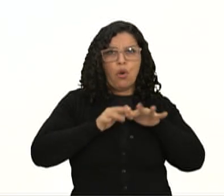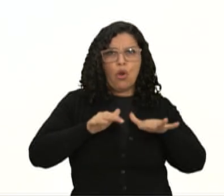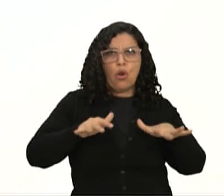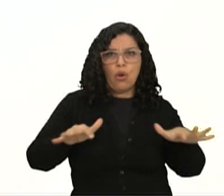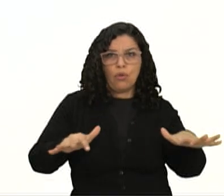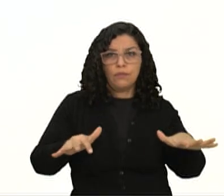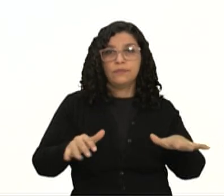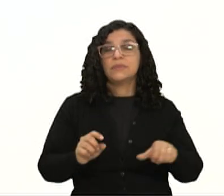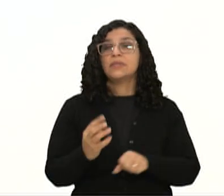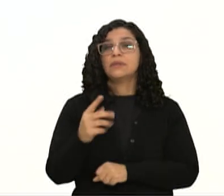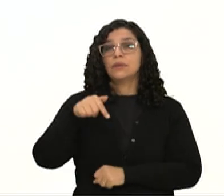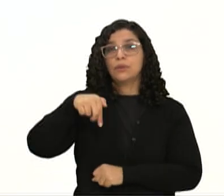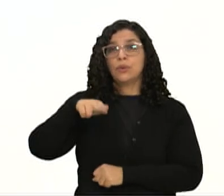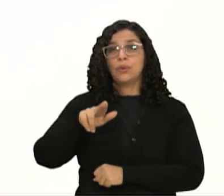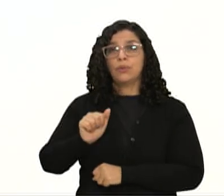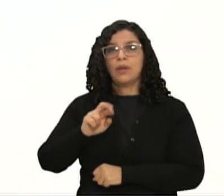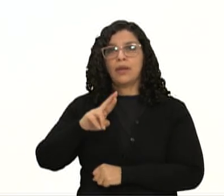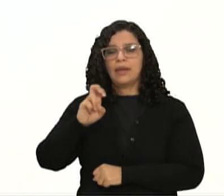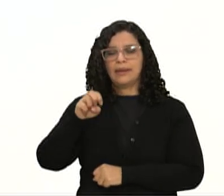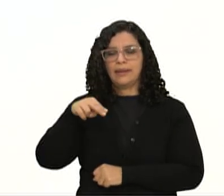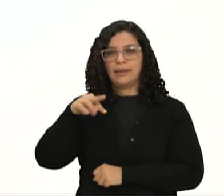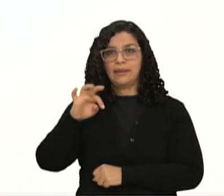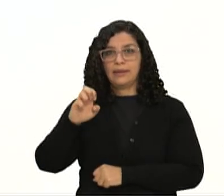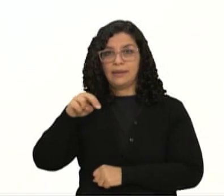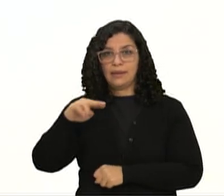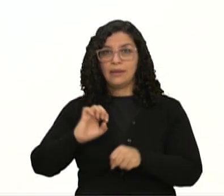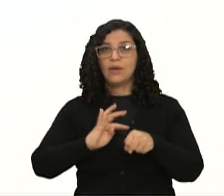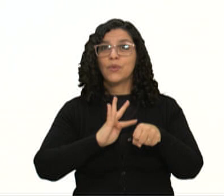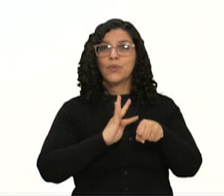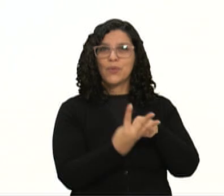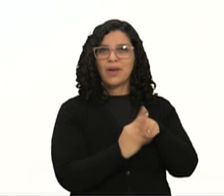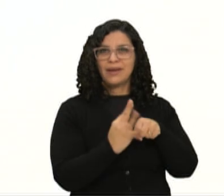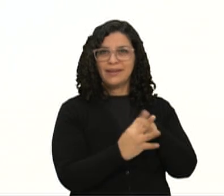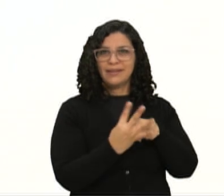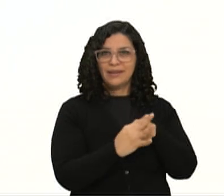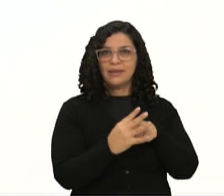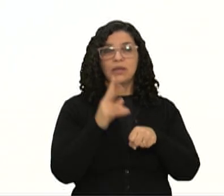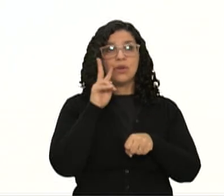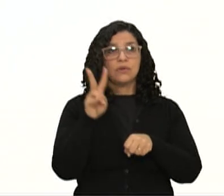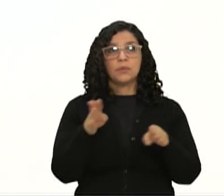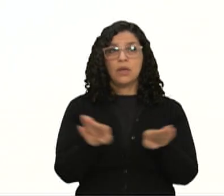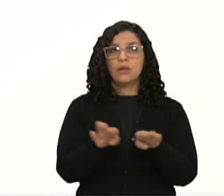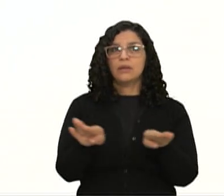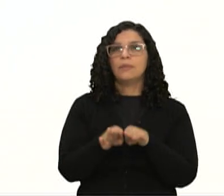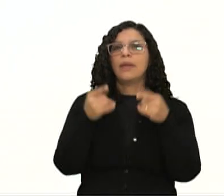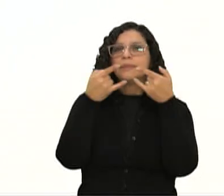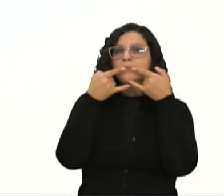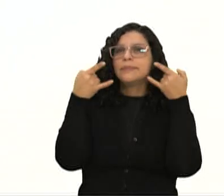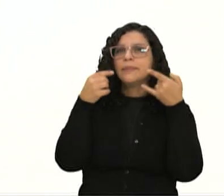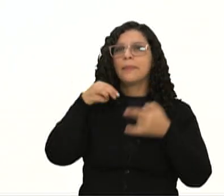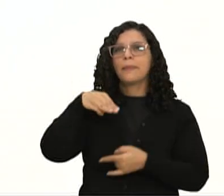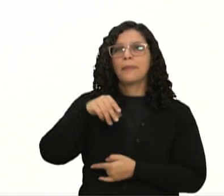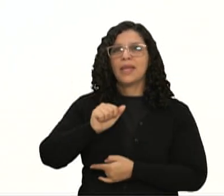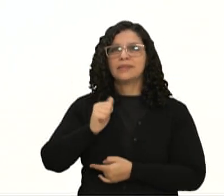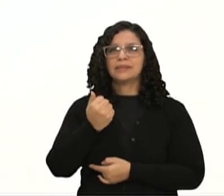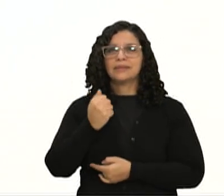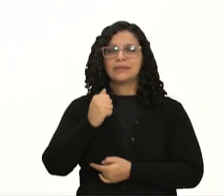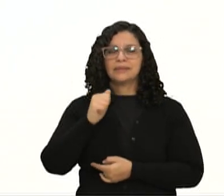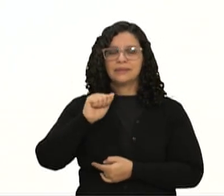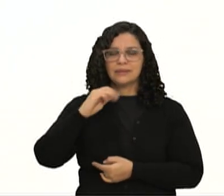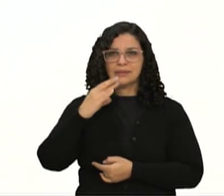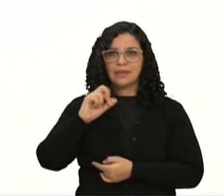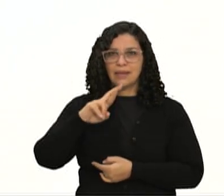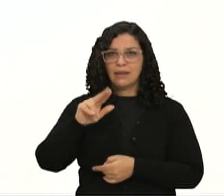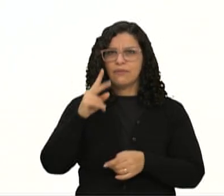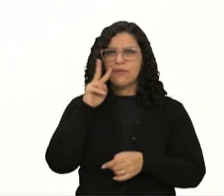é a quarentena. E mask, que está aí presente também muito no nosso dia a dia. Vocês podem ouvir